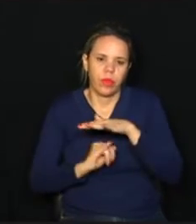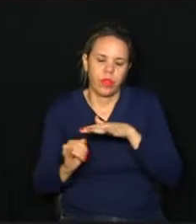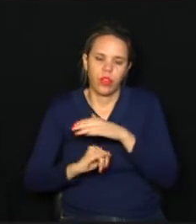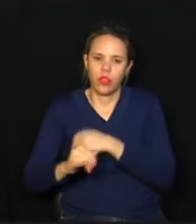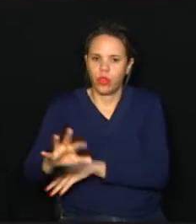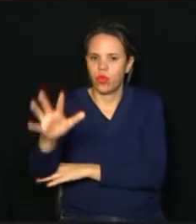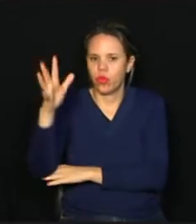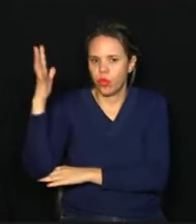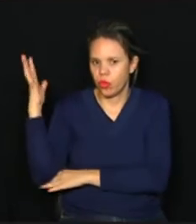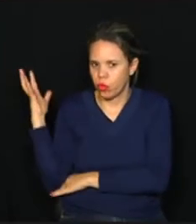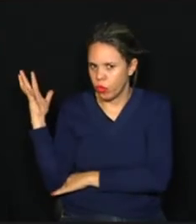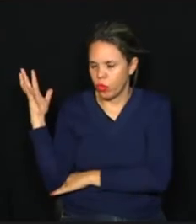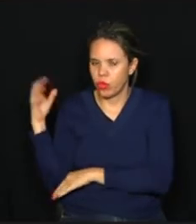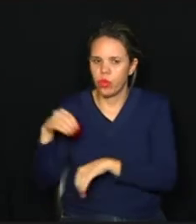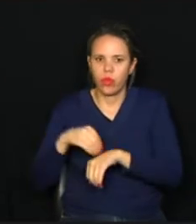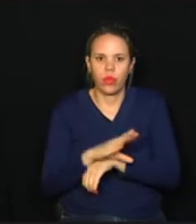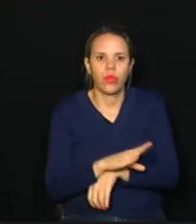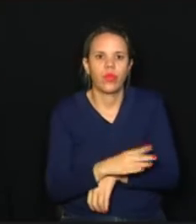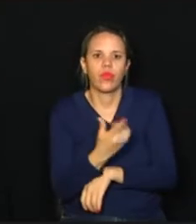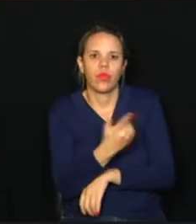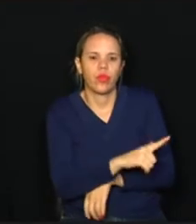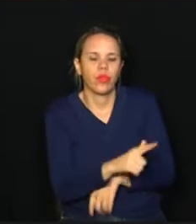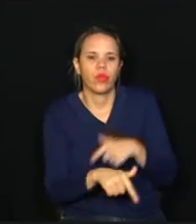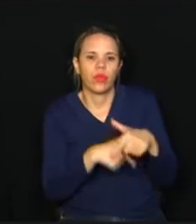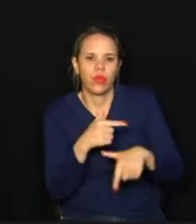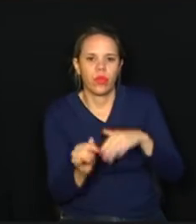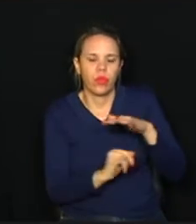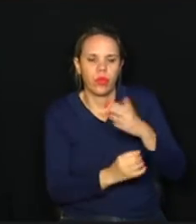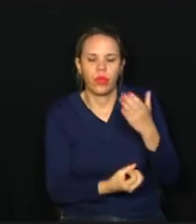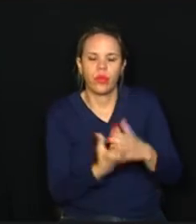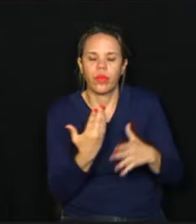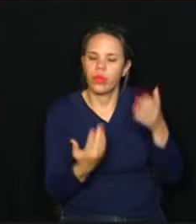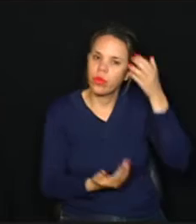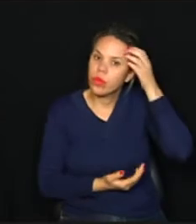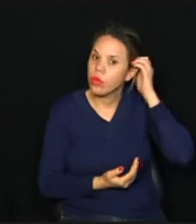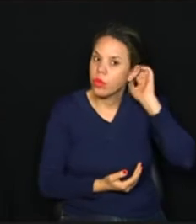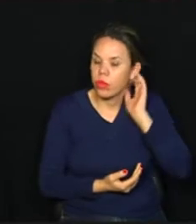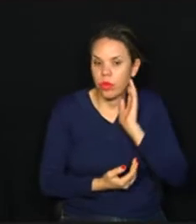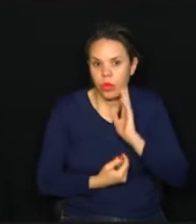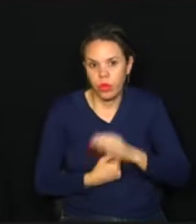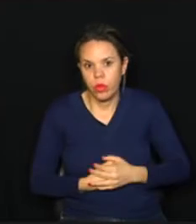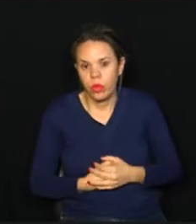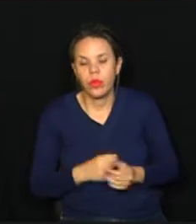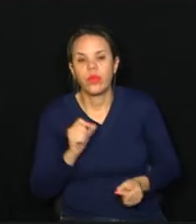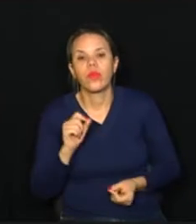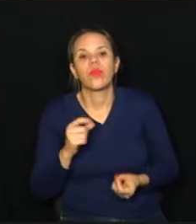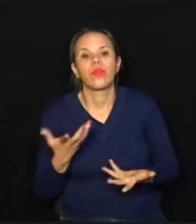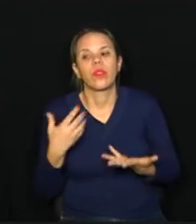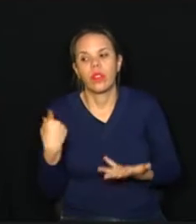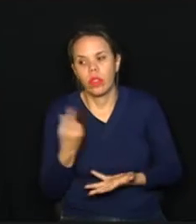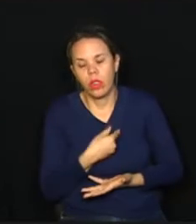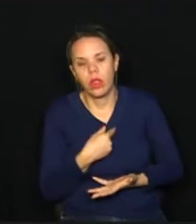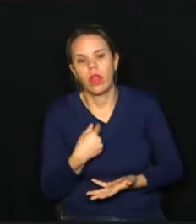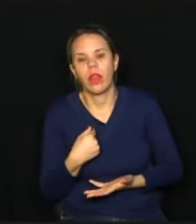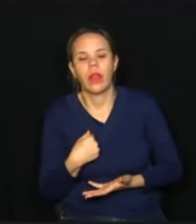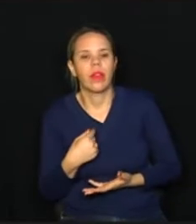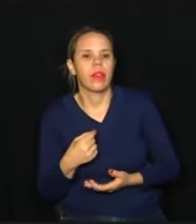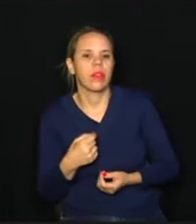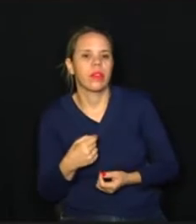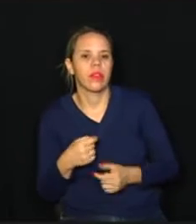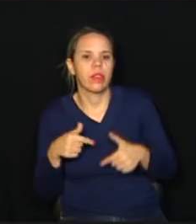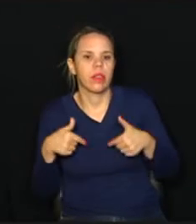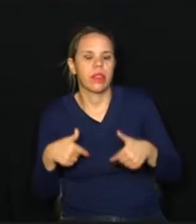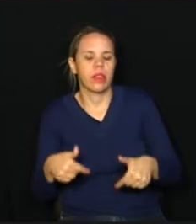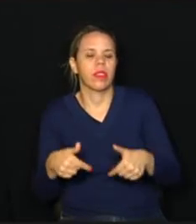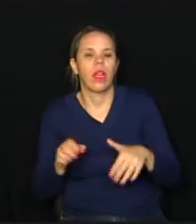Florestal e passando para uma fundação, porque o que querem nos convencer é de que a